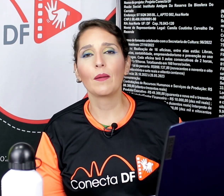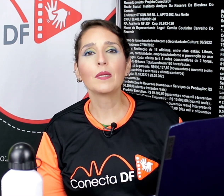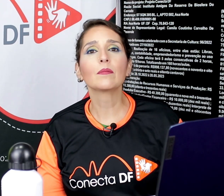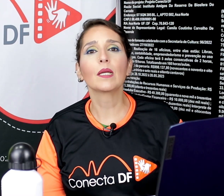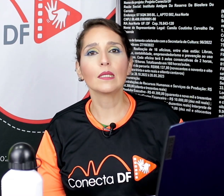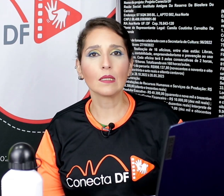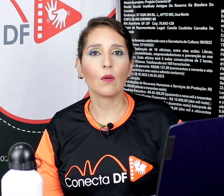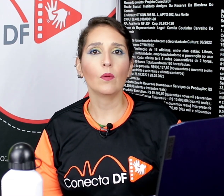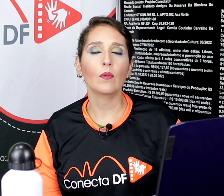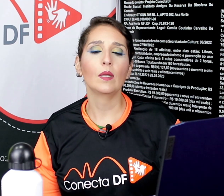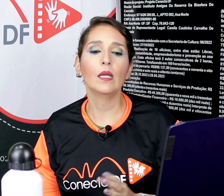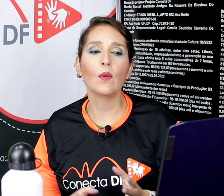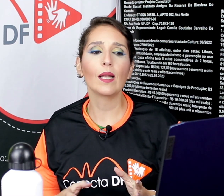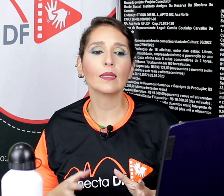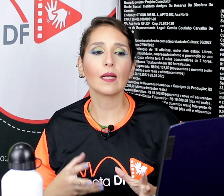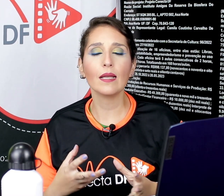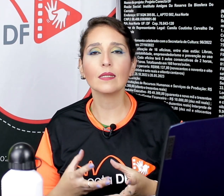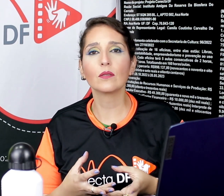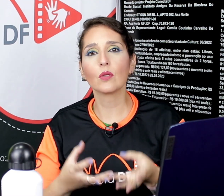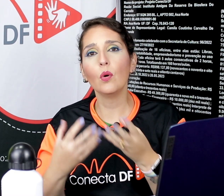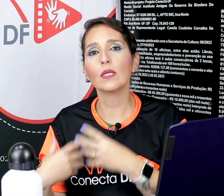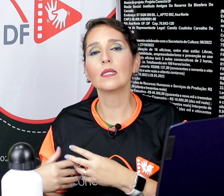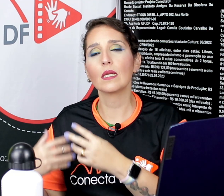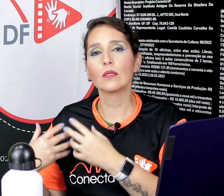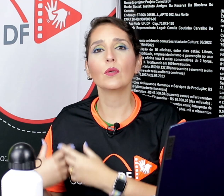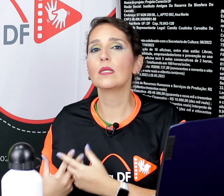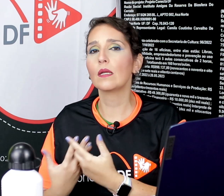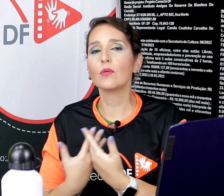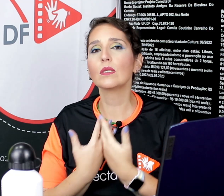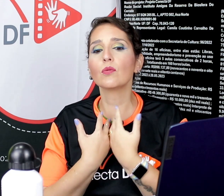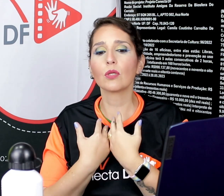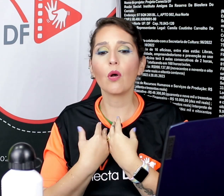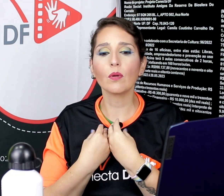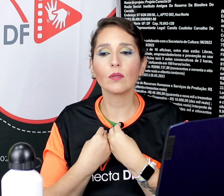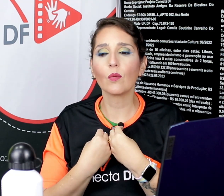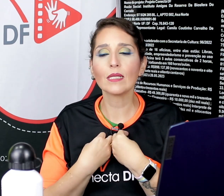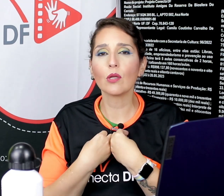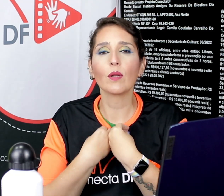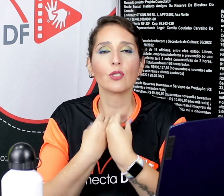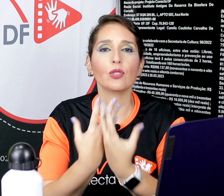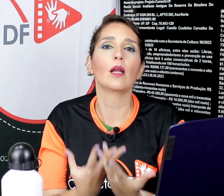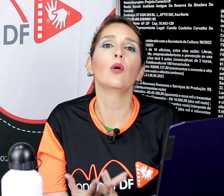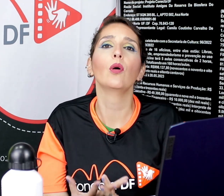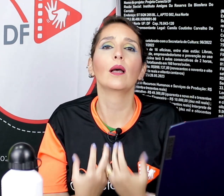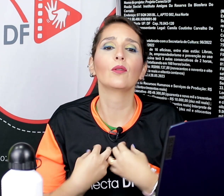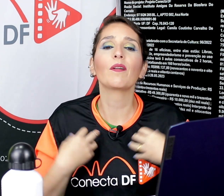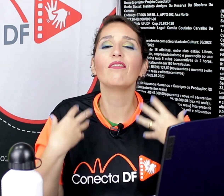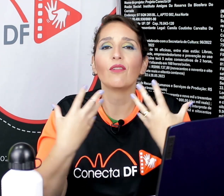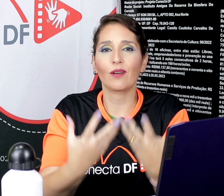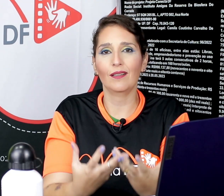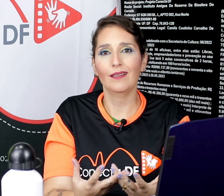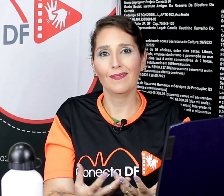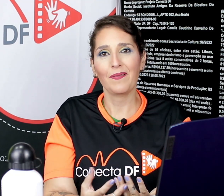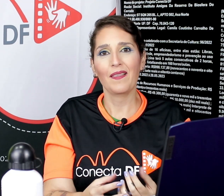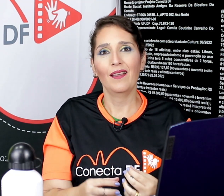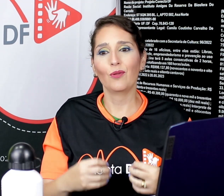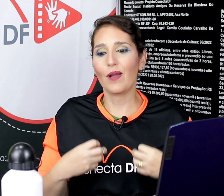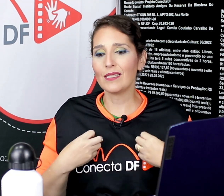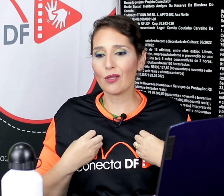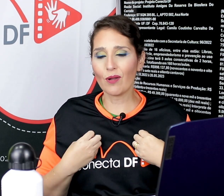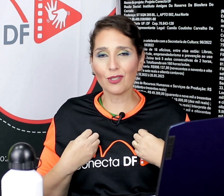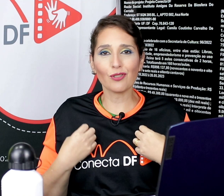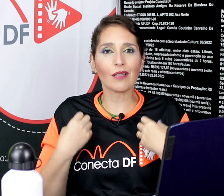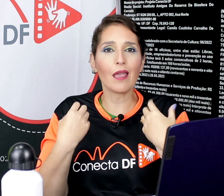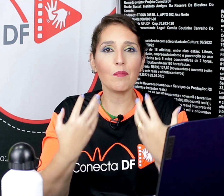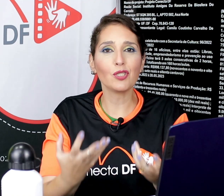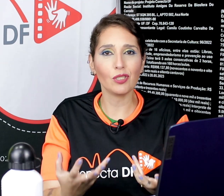Então, é a mesma questão. Língua, ela traz outras questões que não é só o que a gente está colocando para fora. Não é